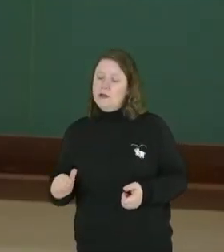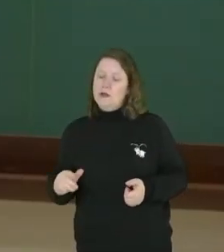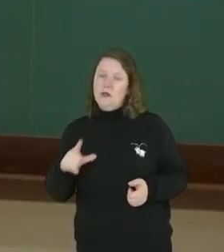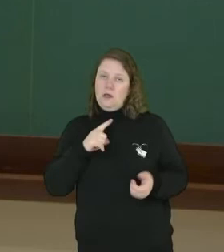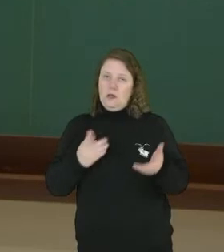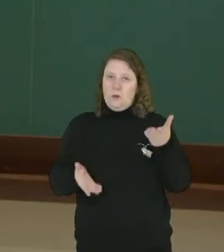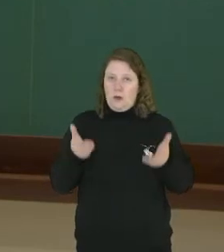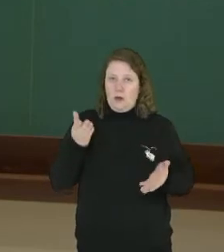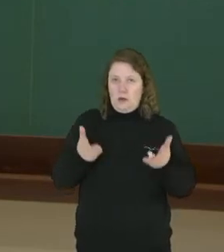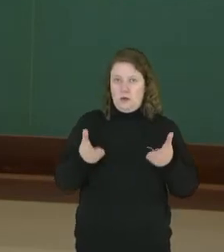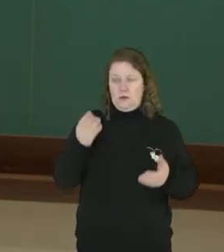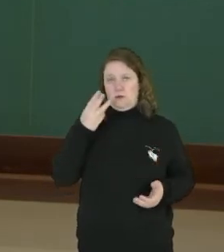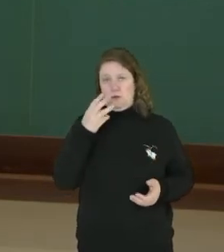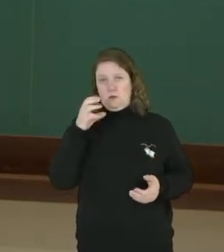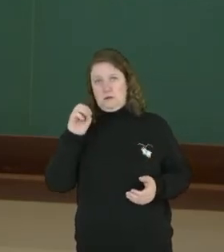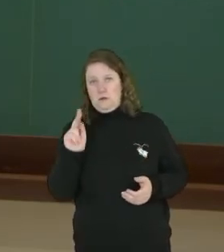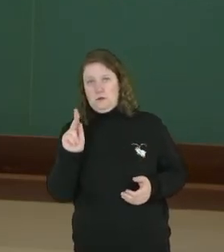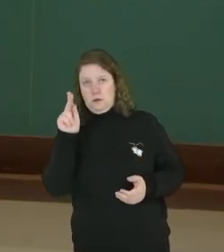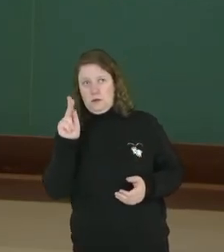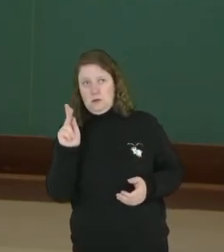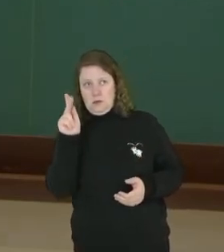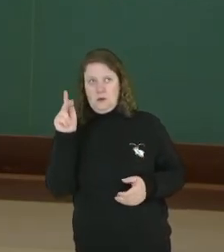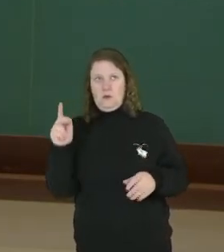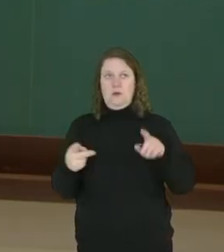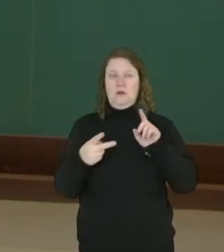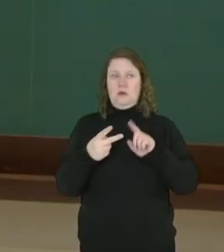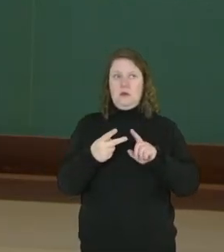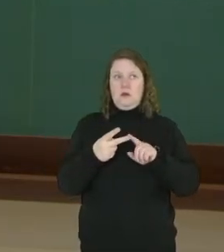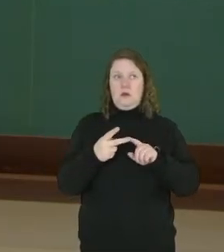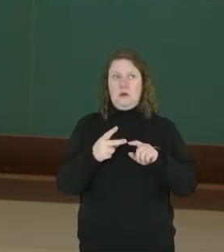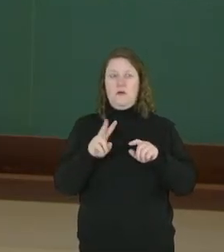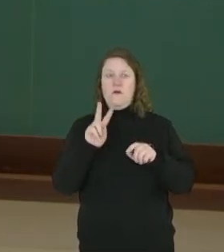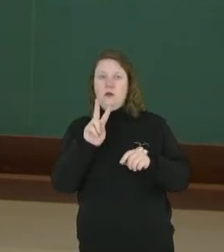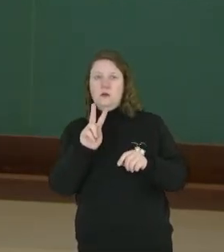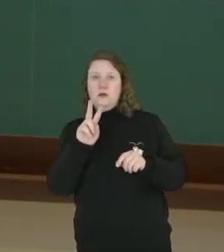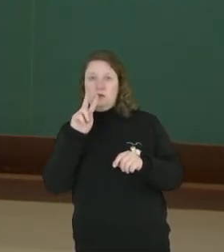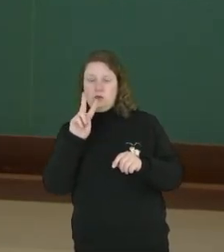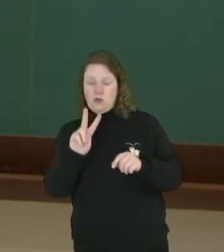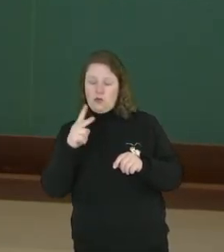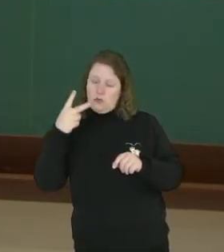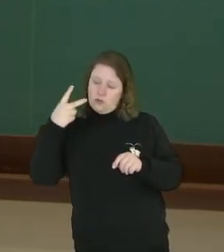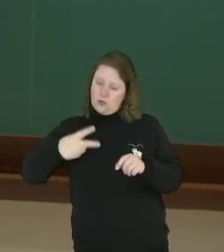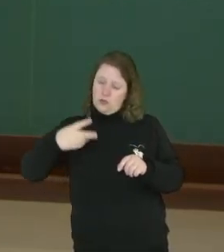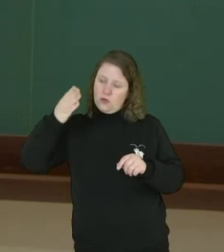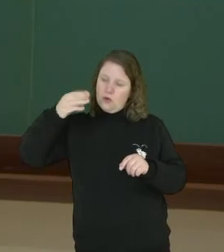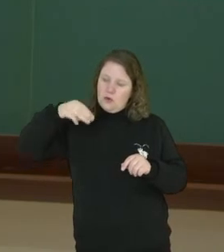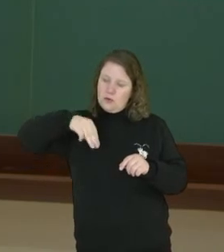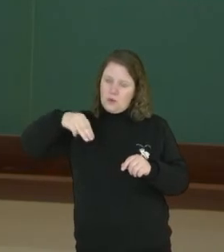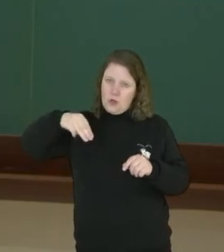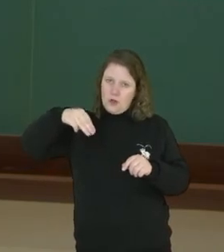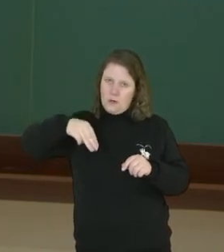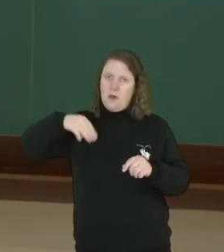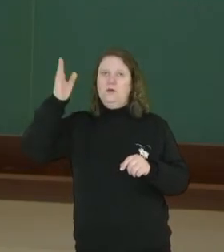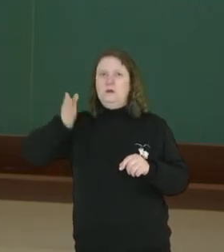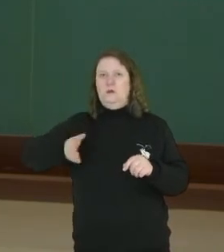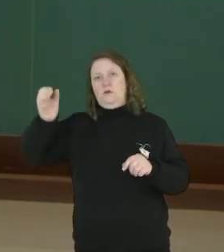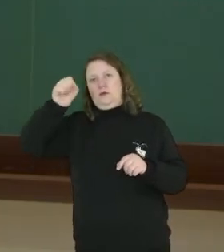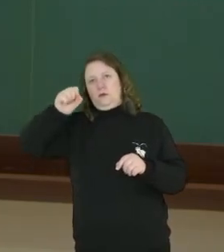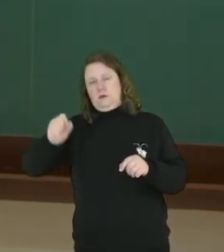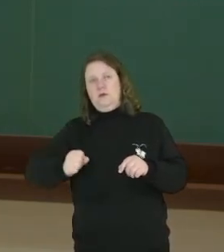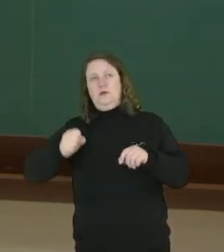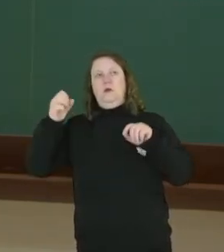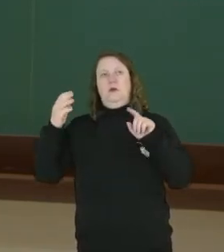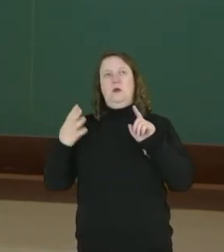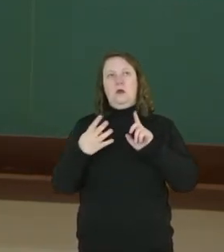2 metros por segundo, uma altura de 10 e a gravidade que ela está submetida é de 10 metros por segundo. E eis a